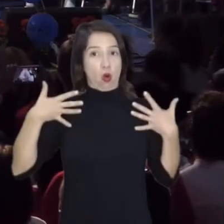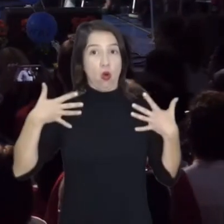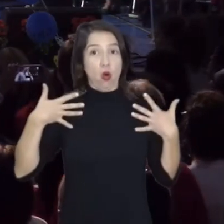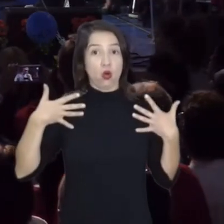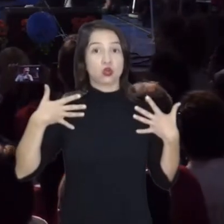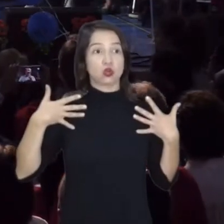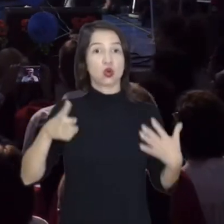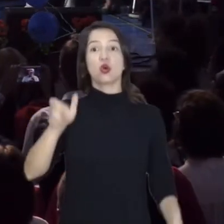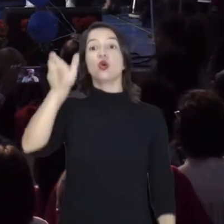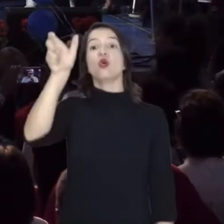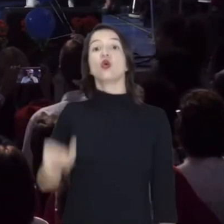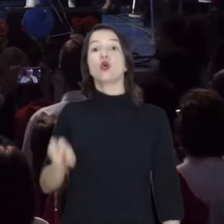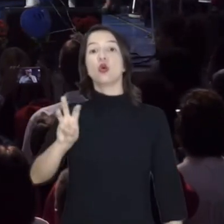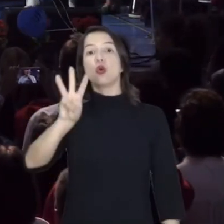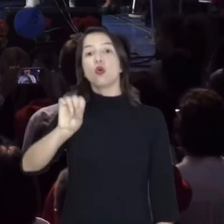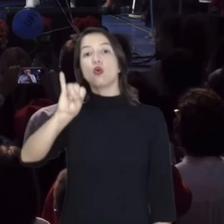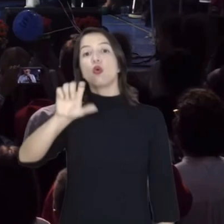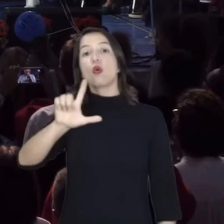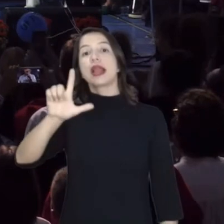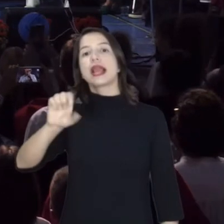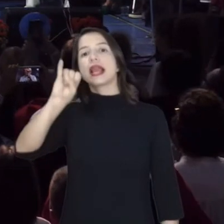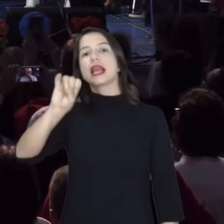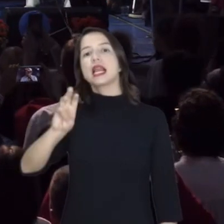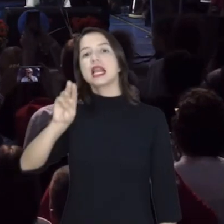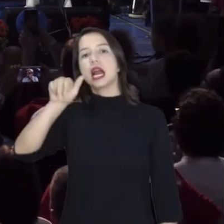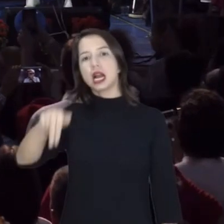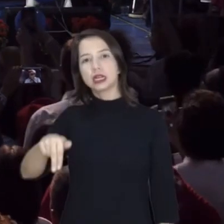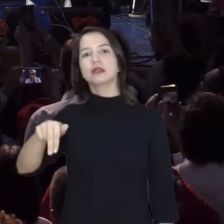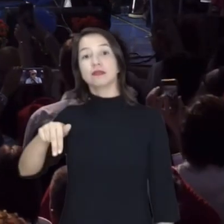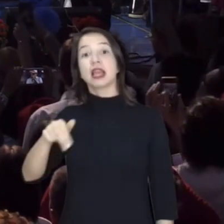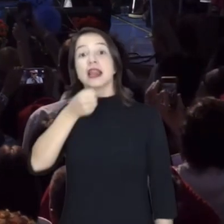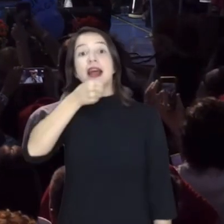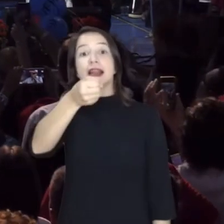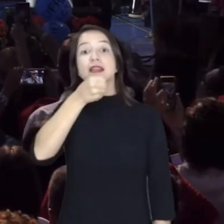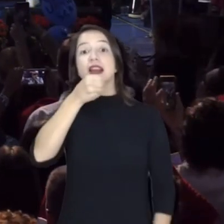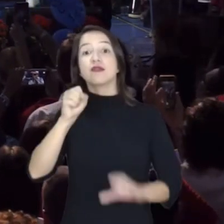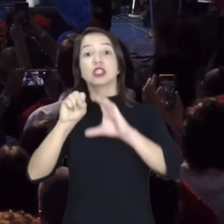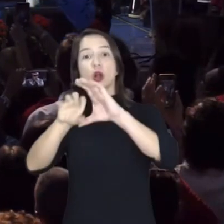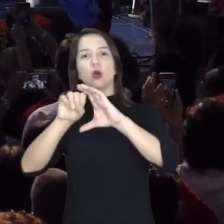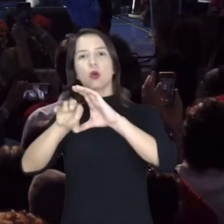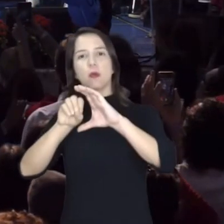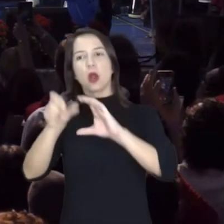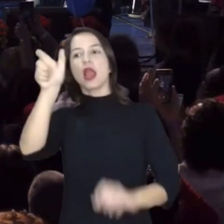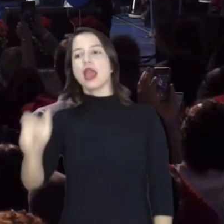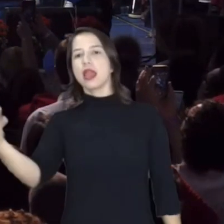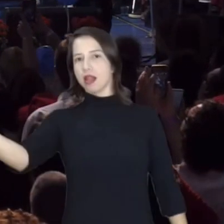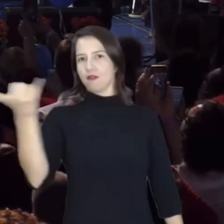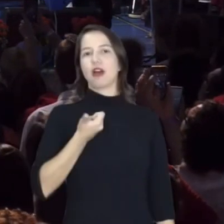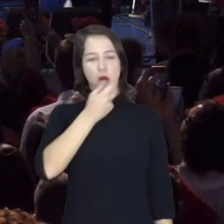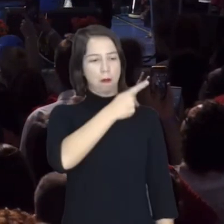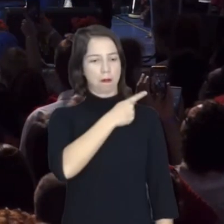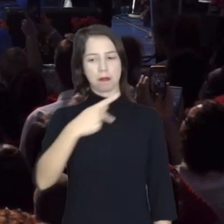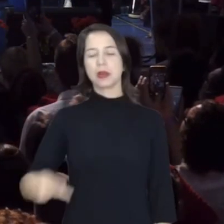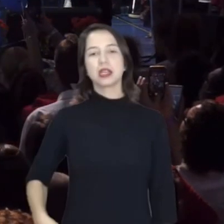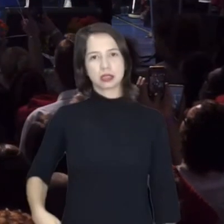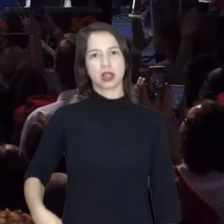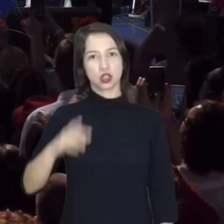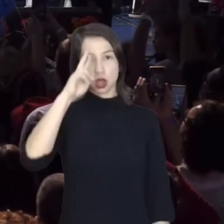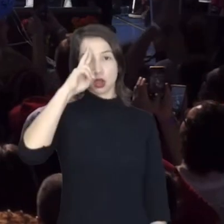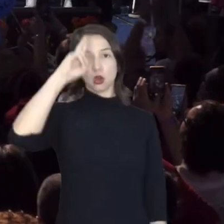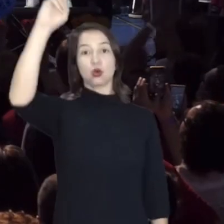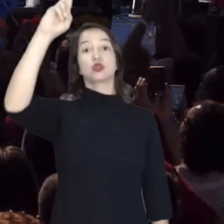da Globo, ele teve a grandeza de dizer, presidente, o senhor não deve mais nada